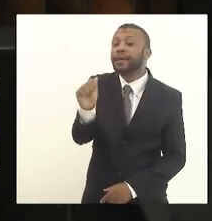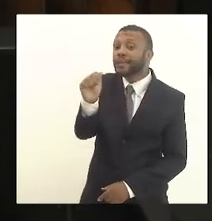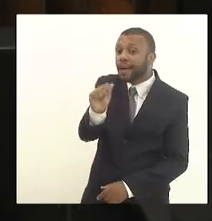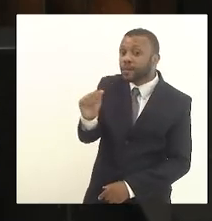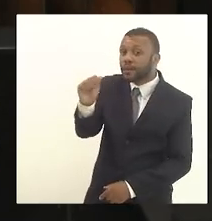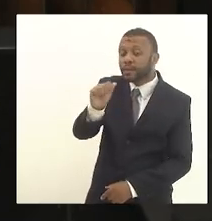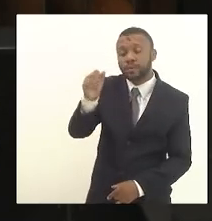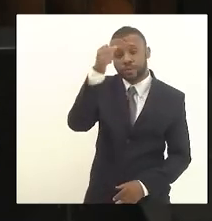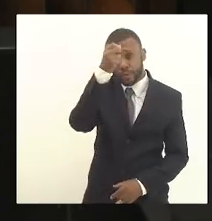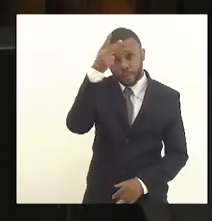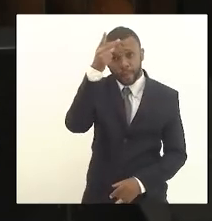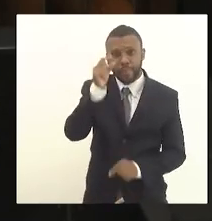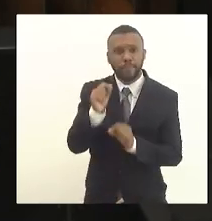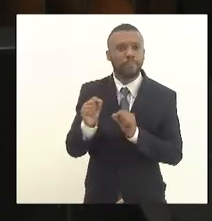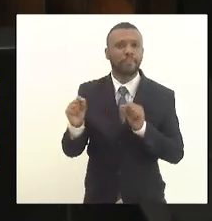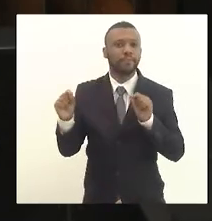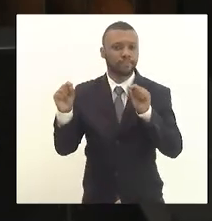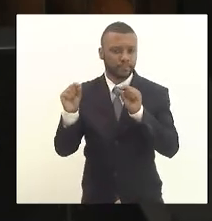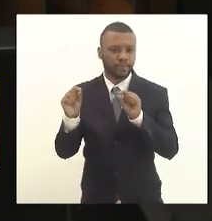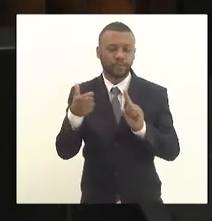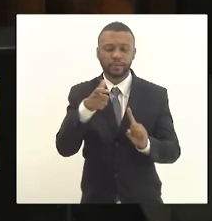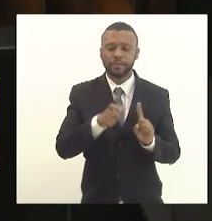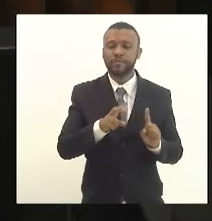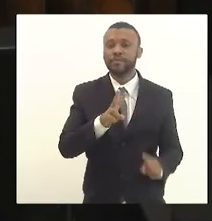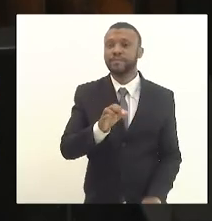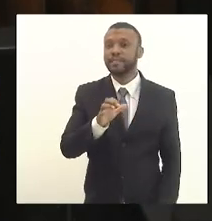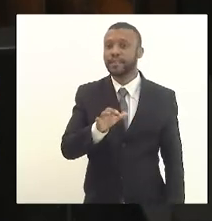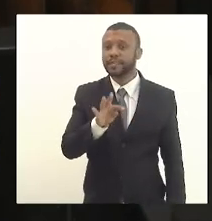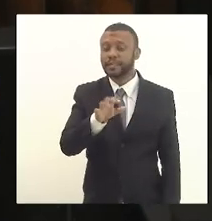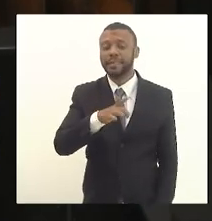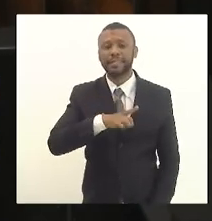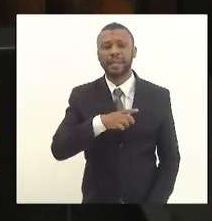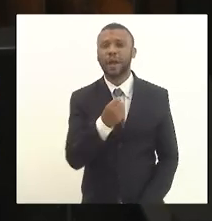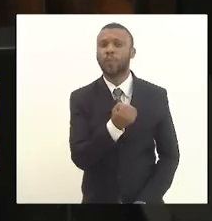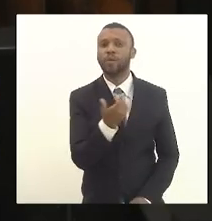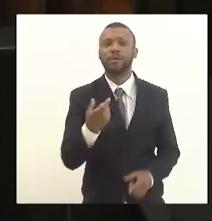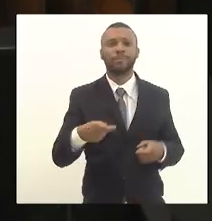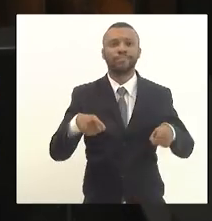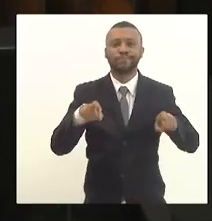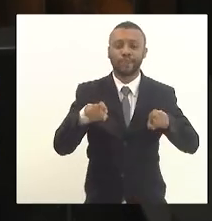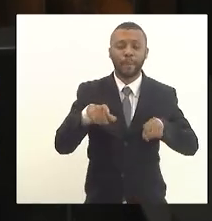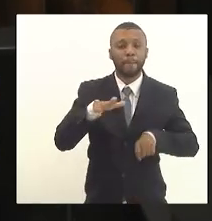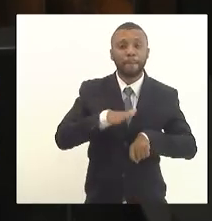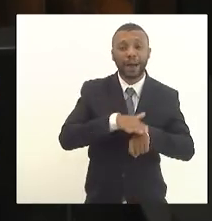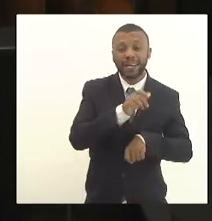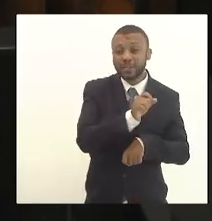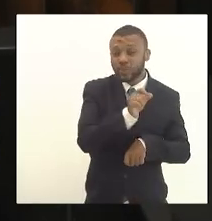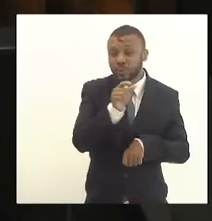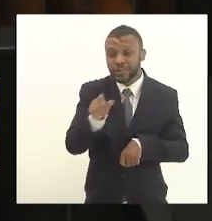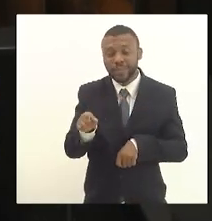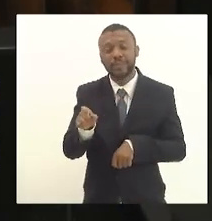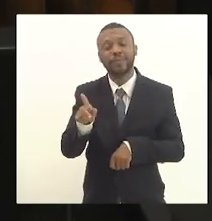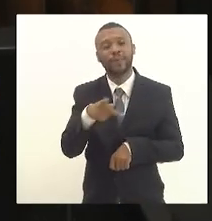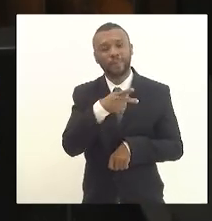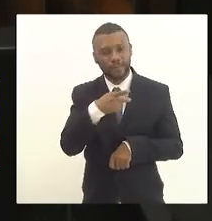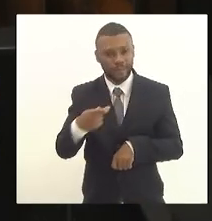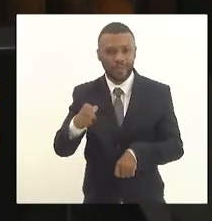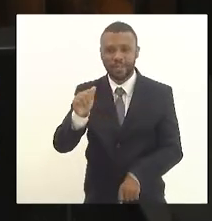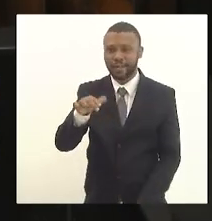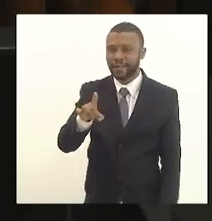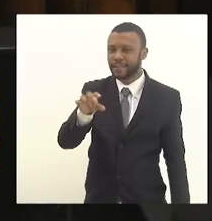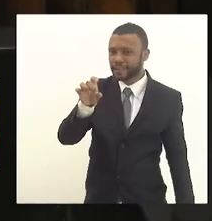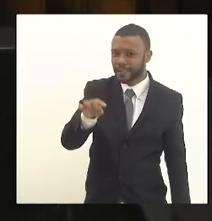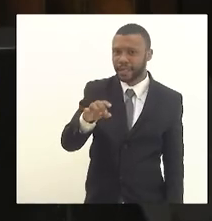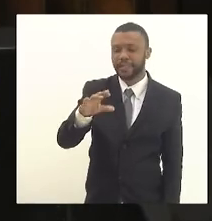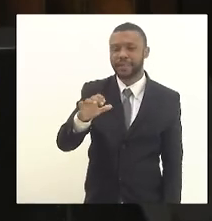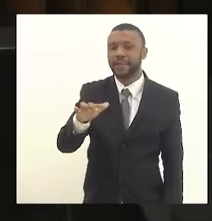prefeito, o Vicente Guedes tem mais mandato de prefeito que o André Siciliano de deputado.